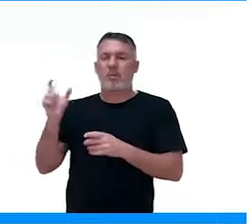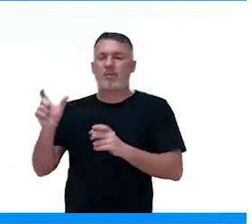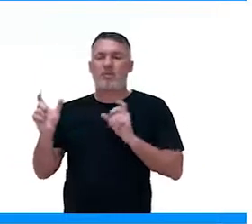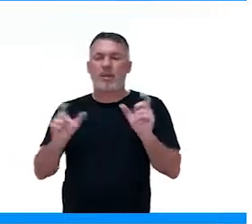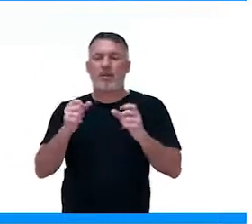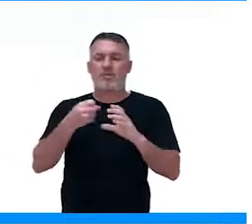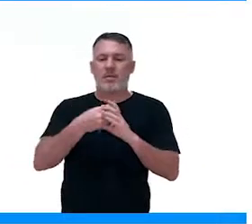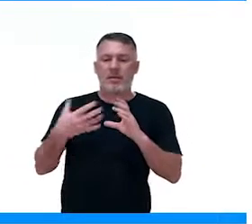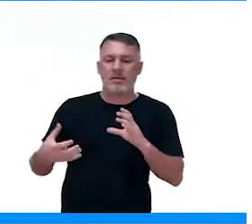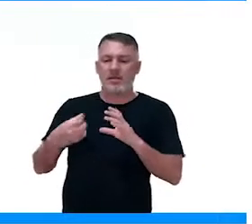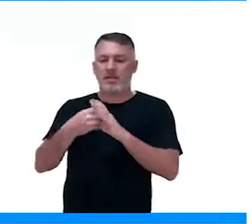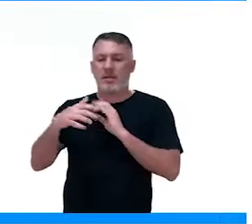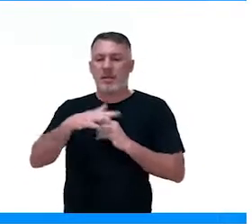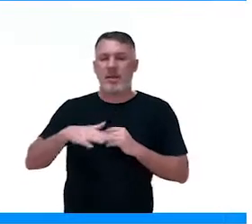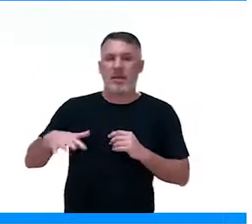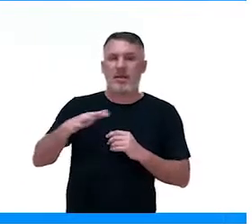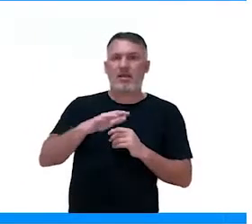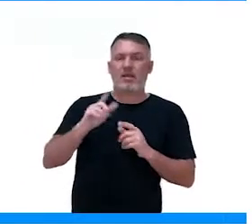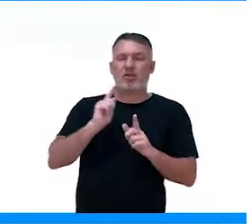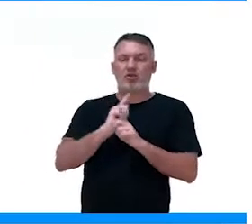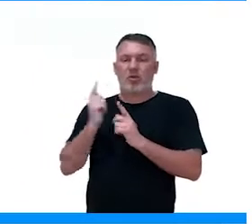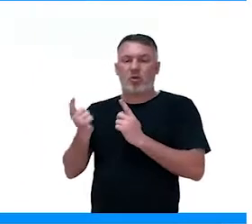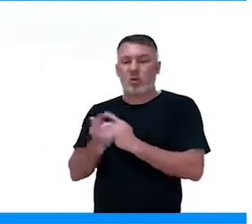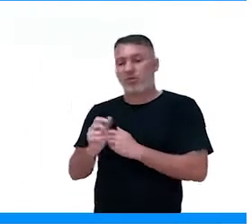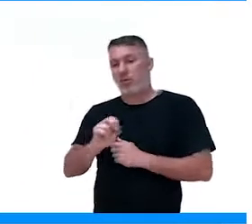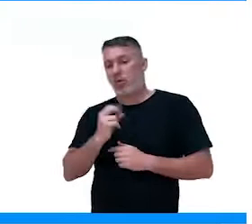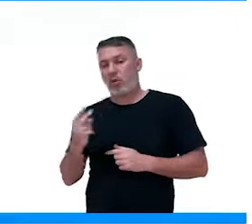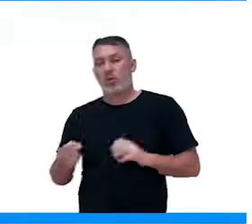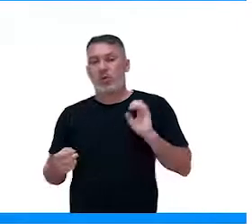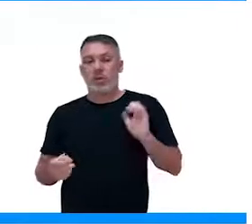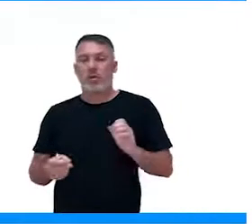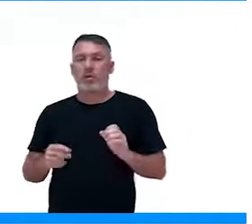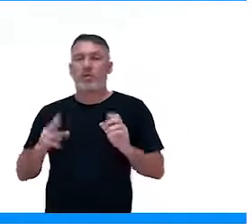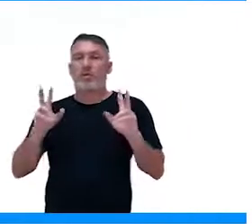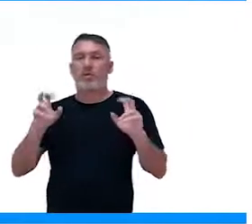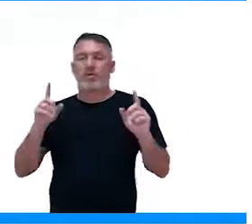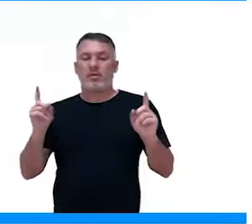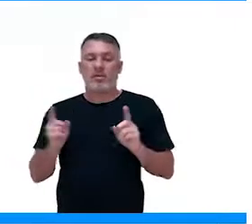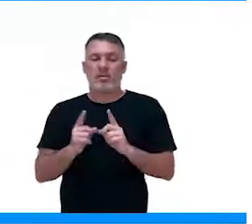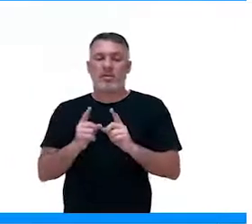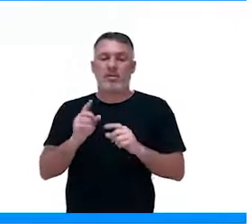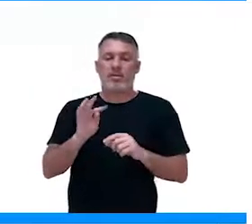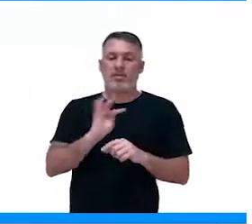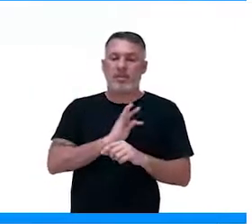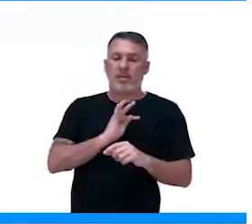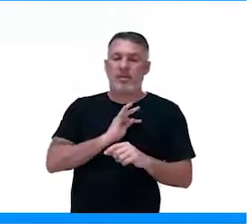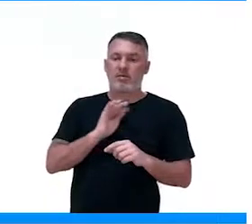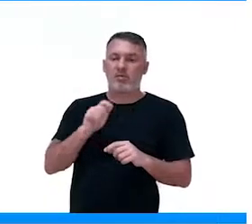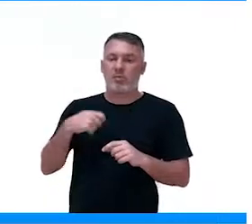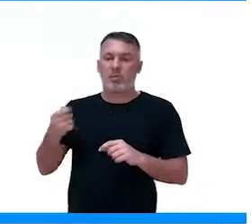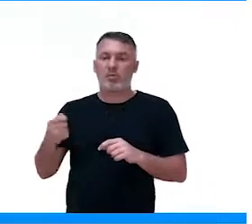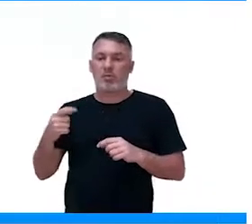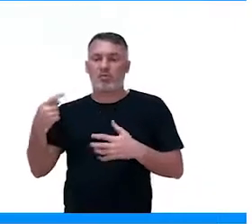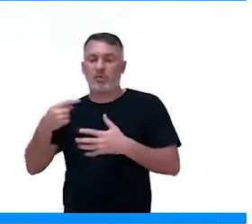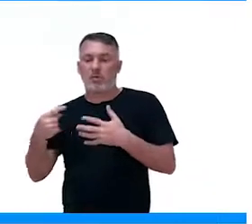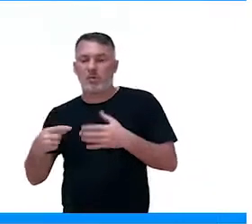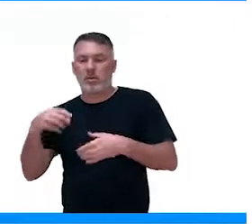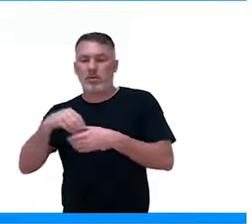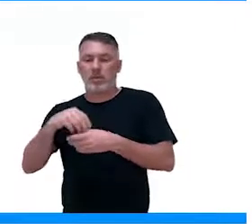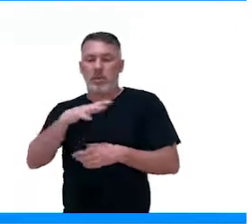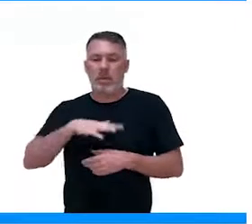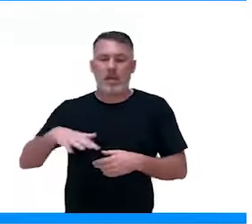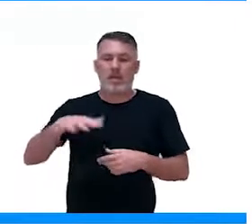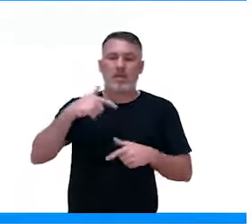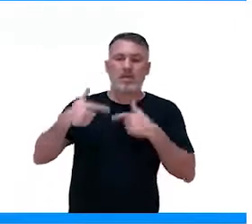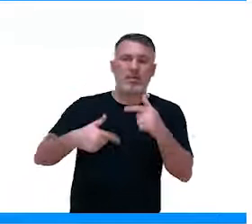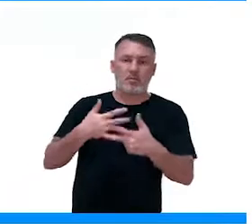palavra característica de determinada área geográfica? Ou é o E, termo técnico dado que designa elemento da área